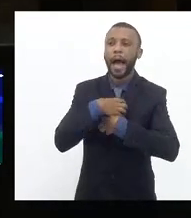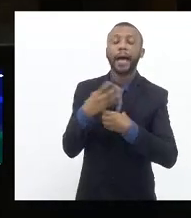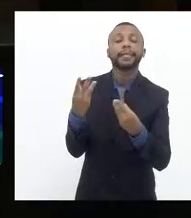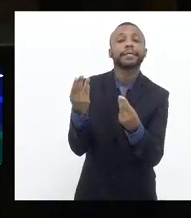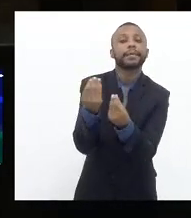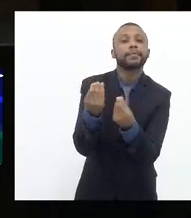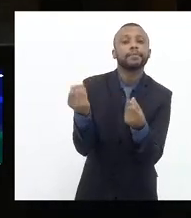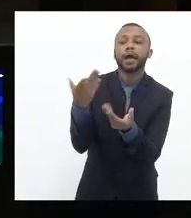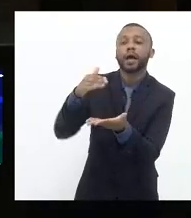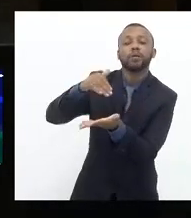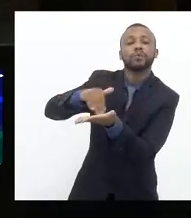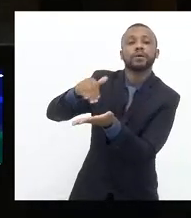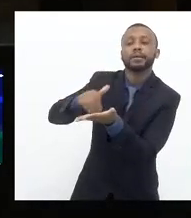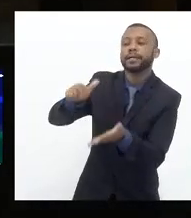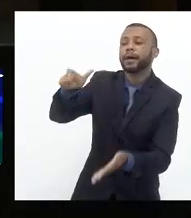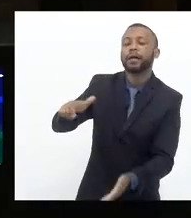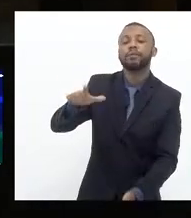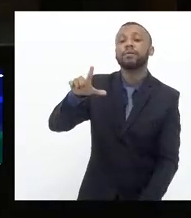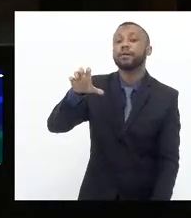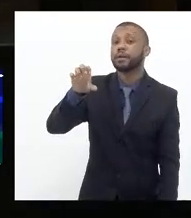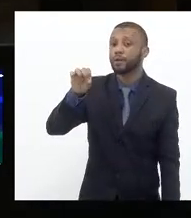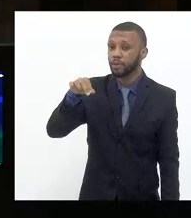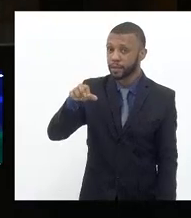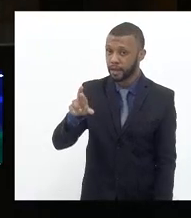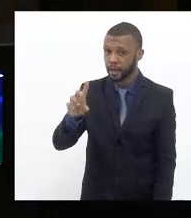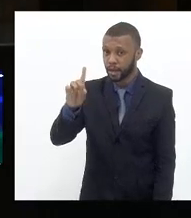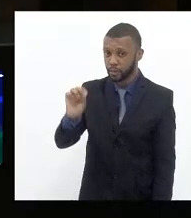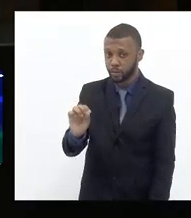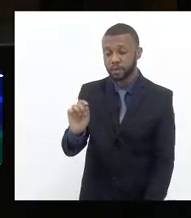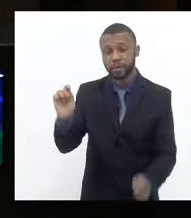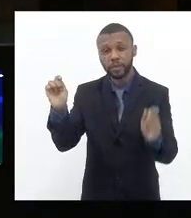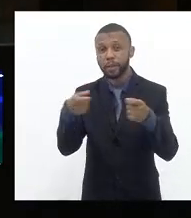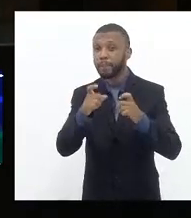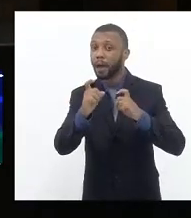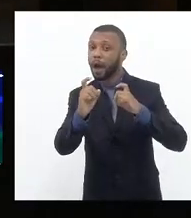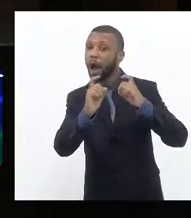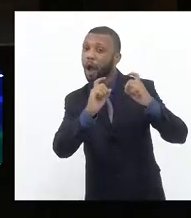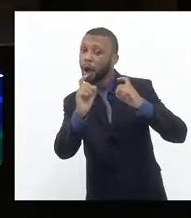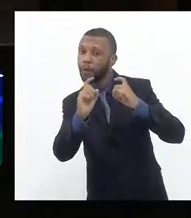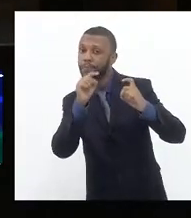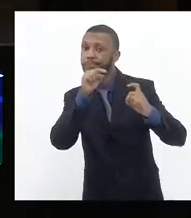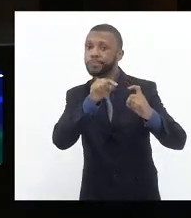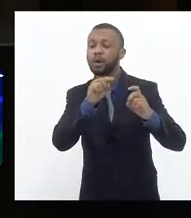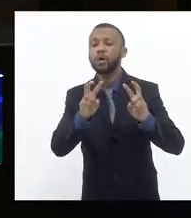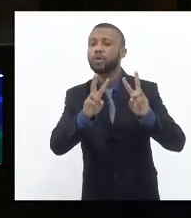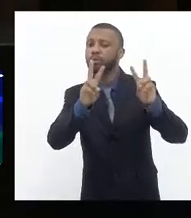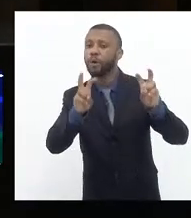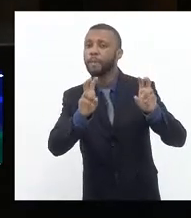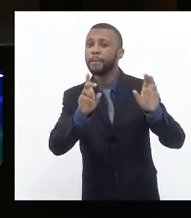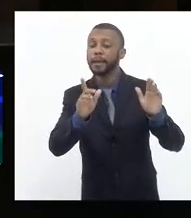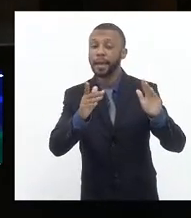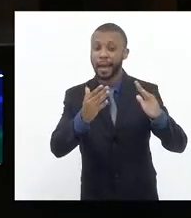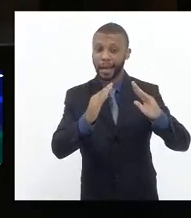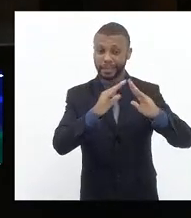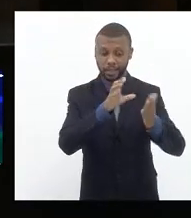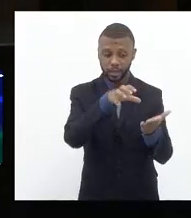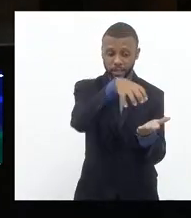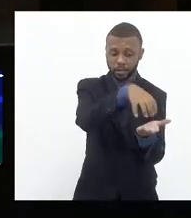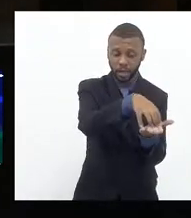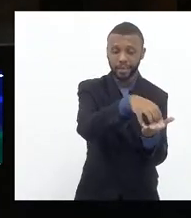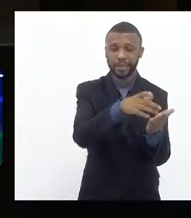que pôde colocar o debate em pauta sobre a reabertura das casas